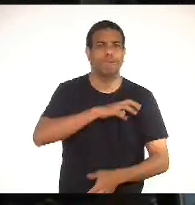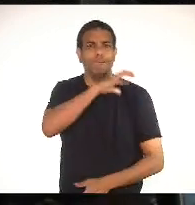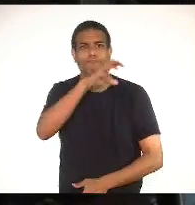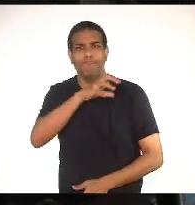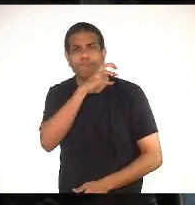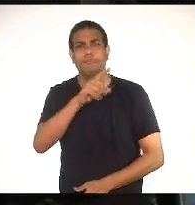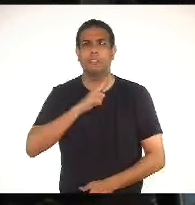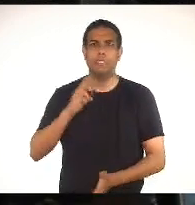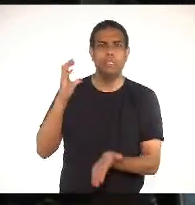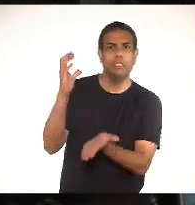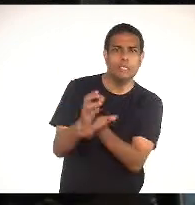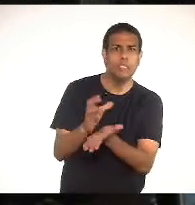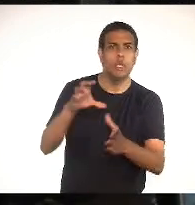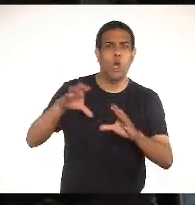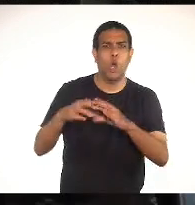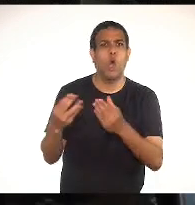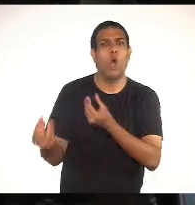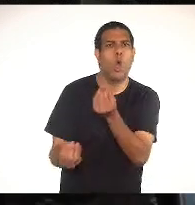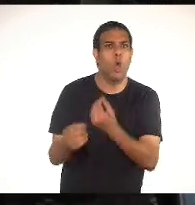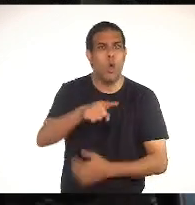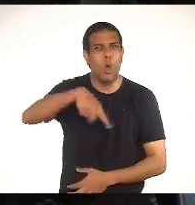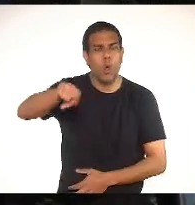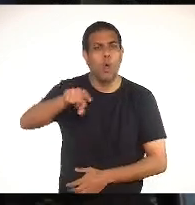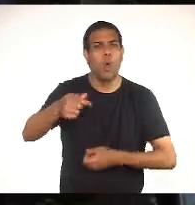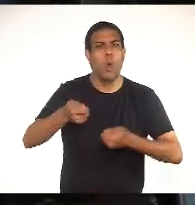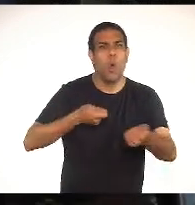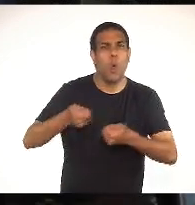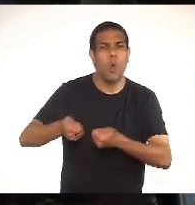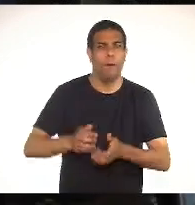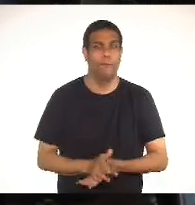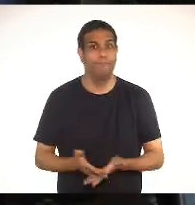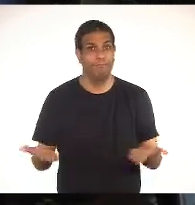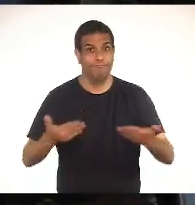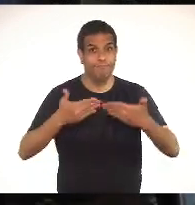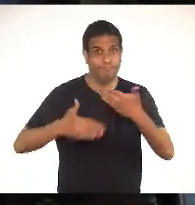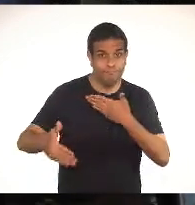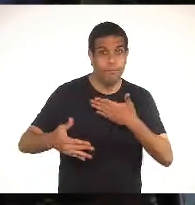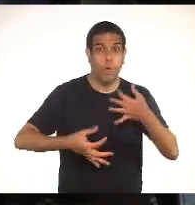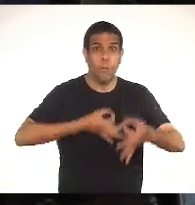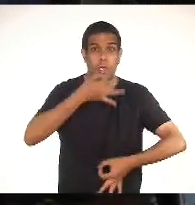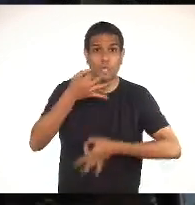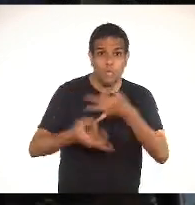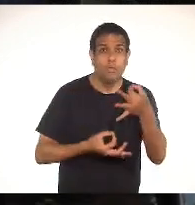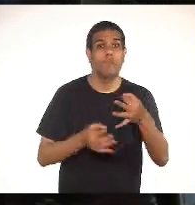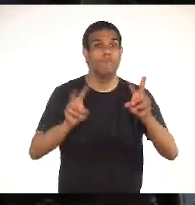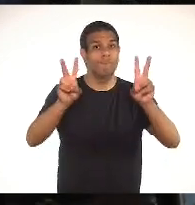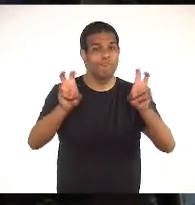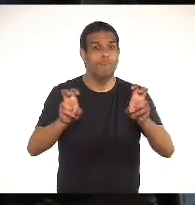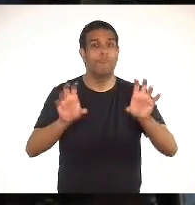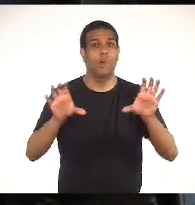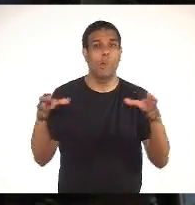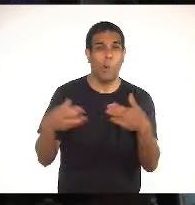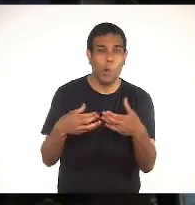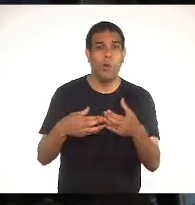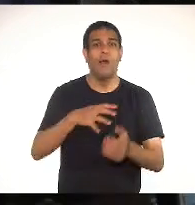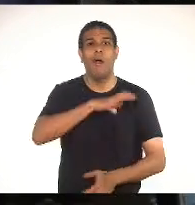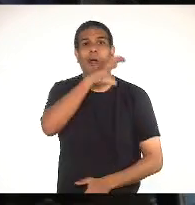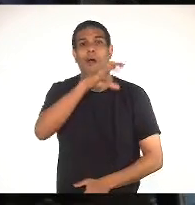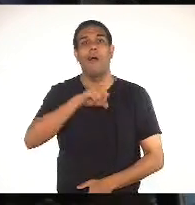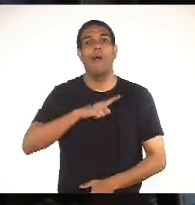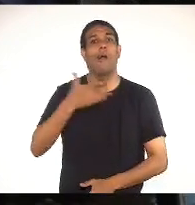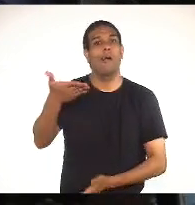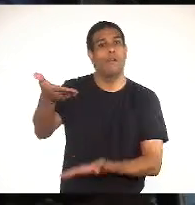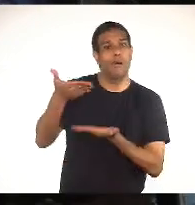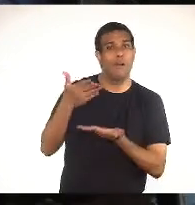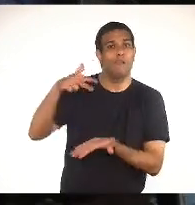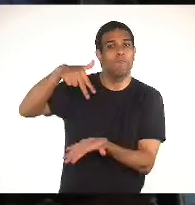e Orçamento, Finanças, Fiscalização Financeira e Controle. Para emitir parecer pela Comissão de Defesa dos Animais, deputado Pedro